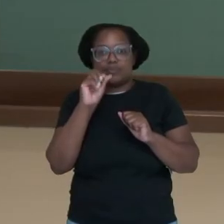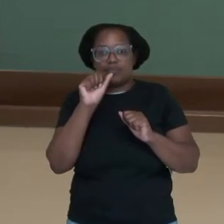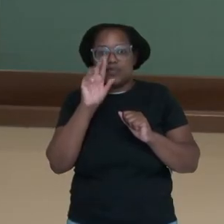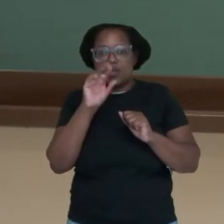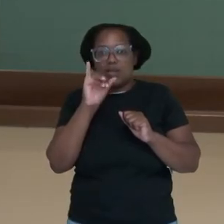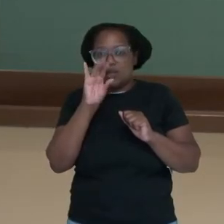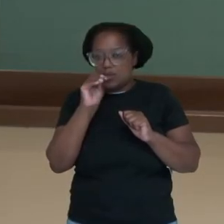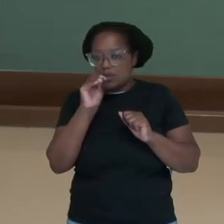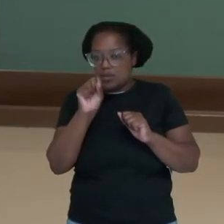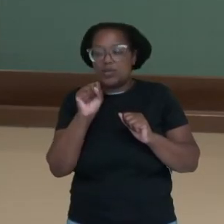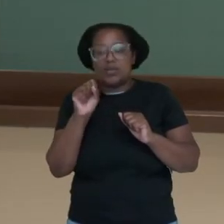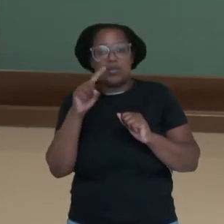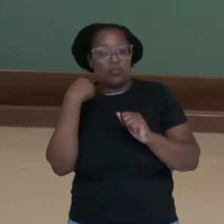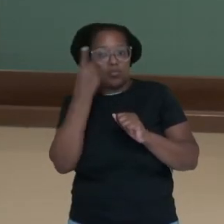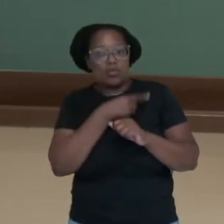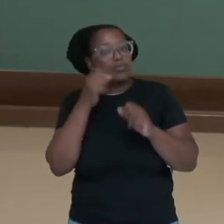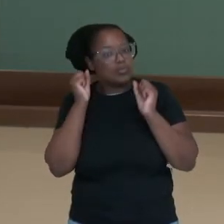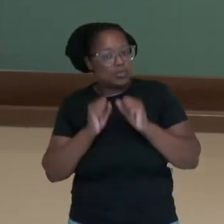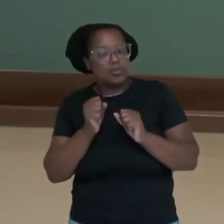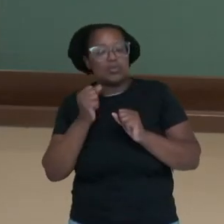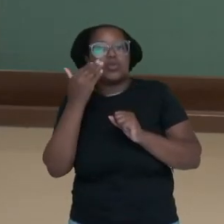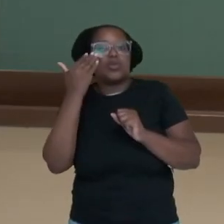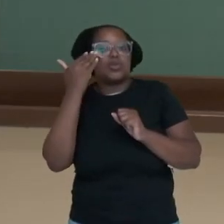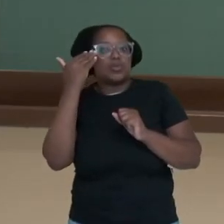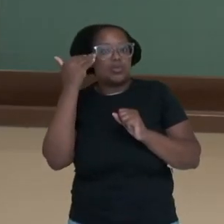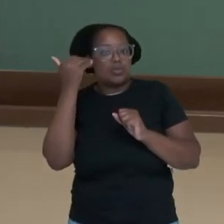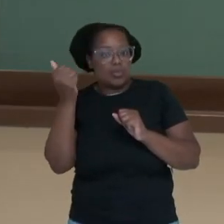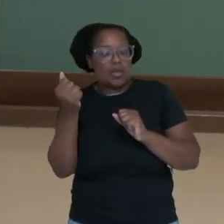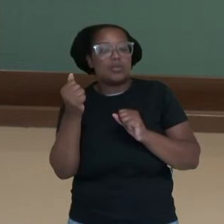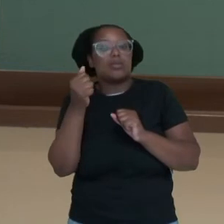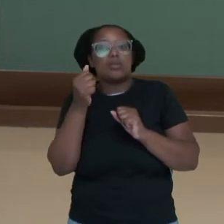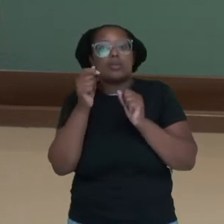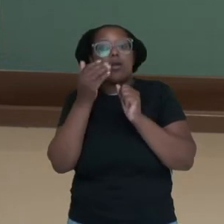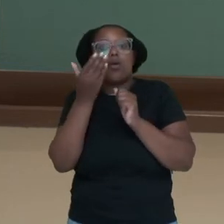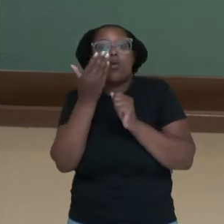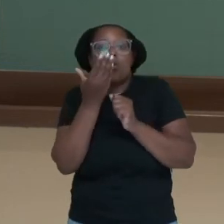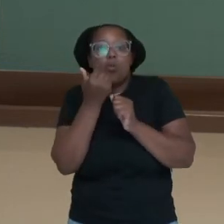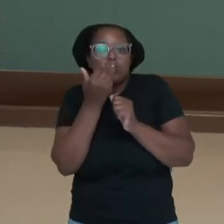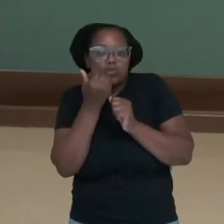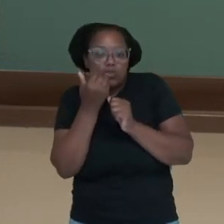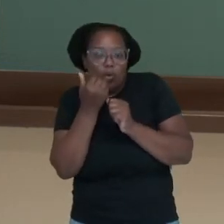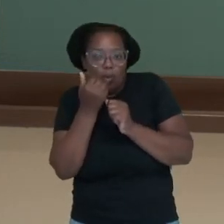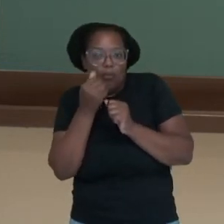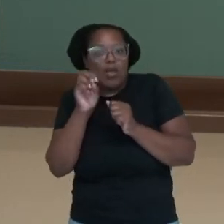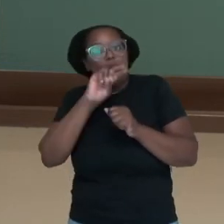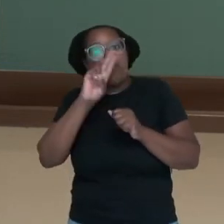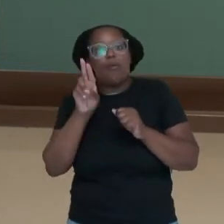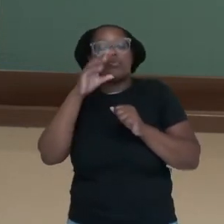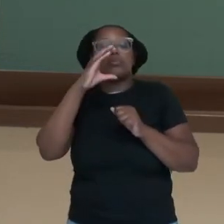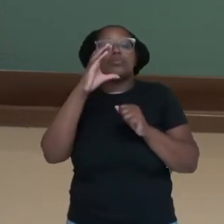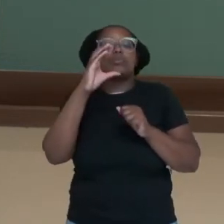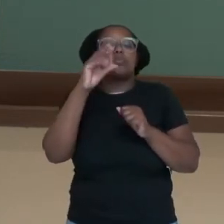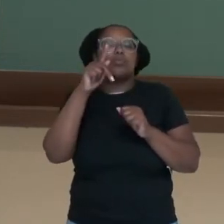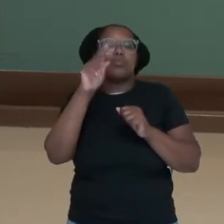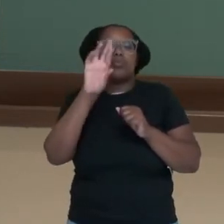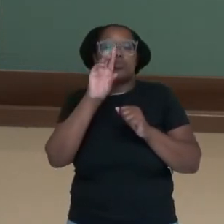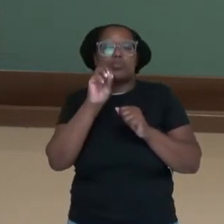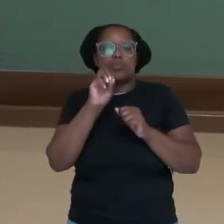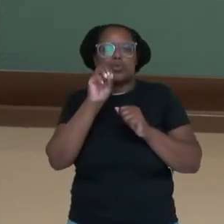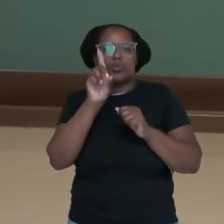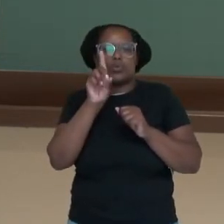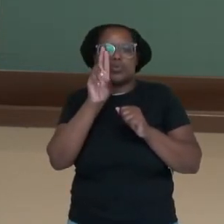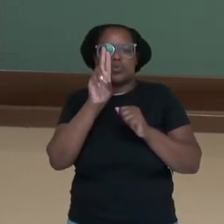chamar de consumidor, é uma característica de produtor ou de decompositor, mas também eu posso